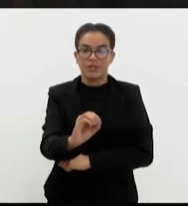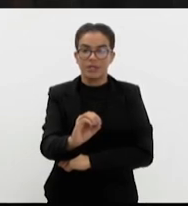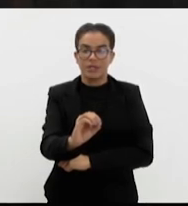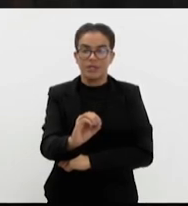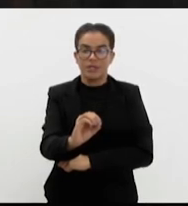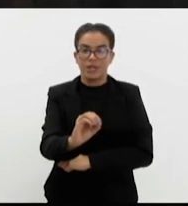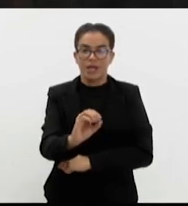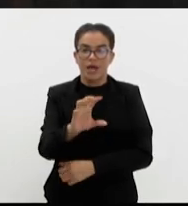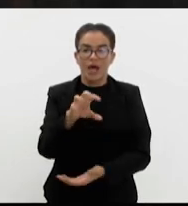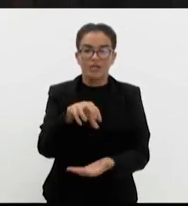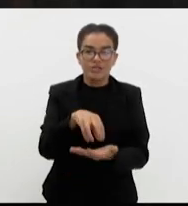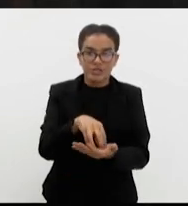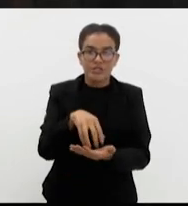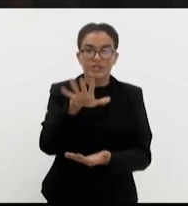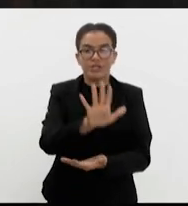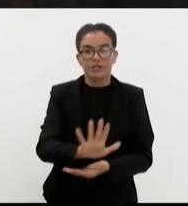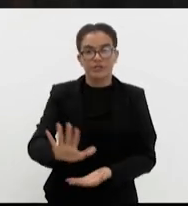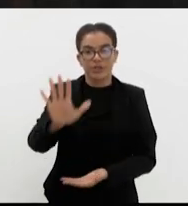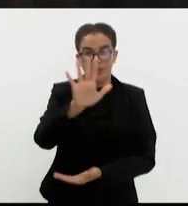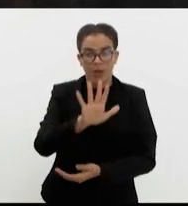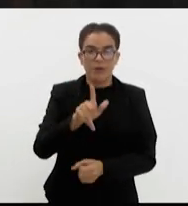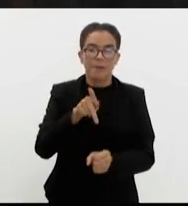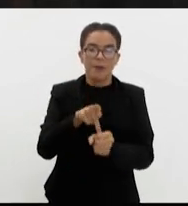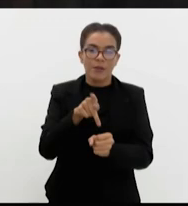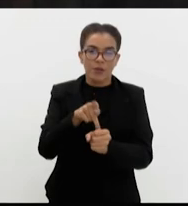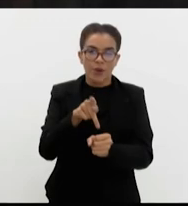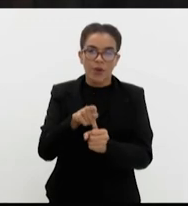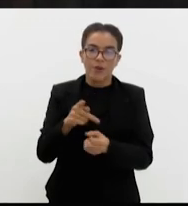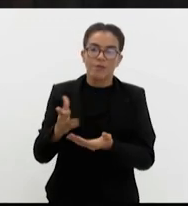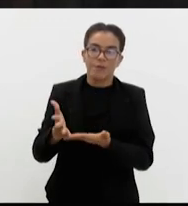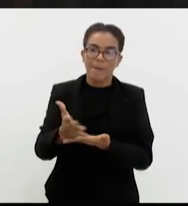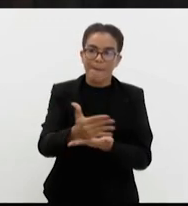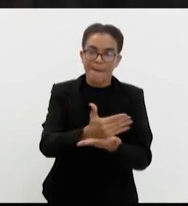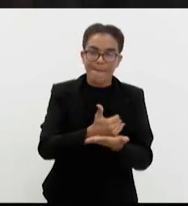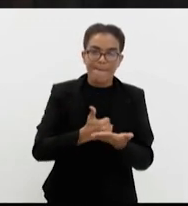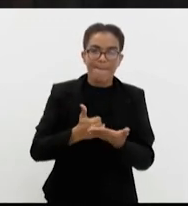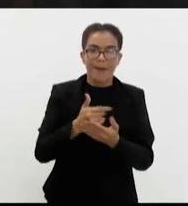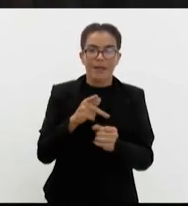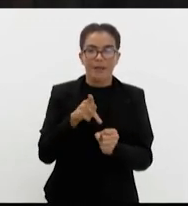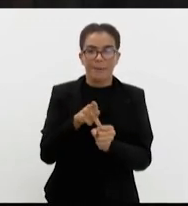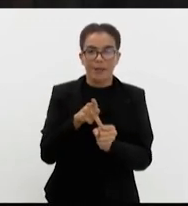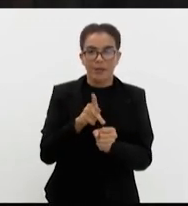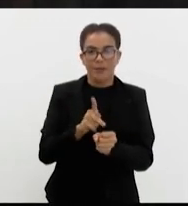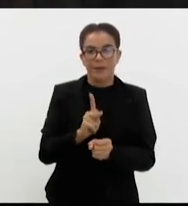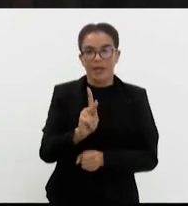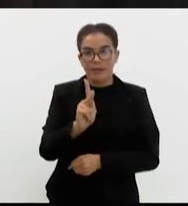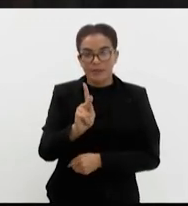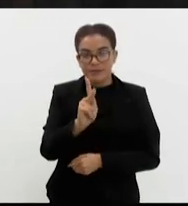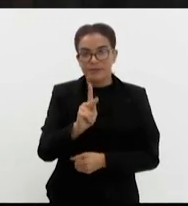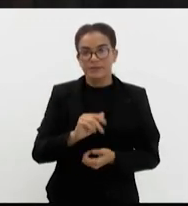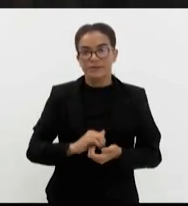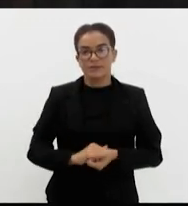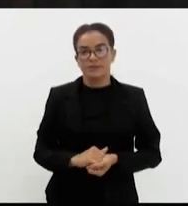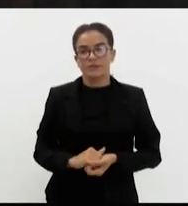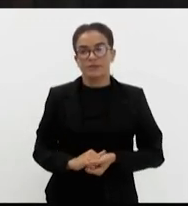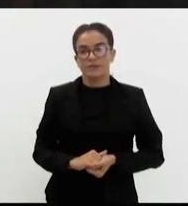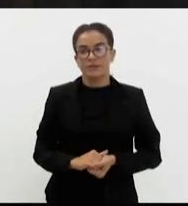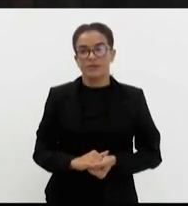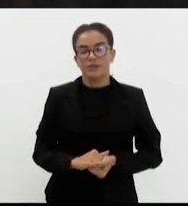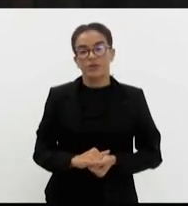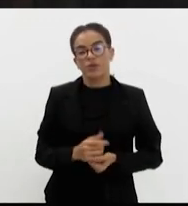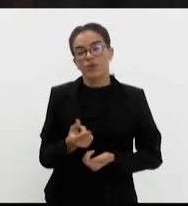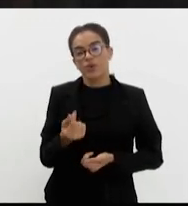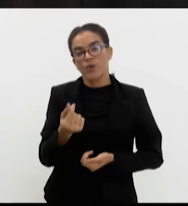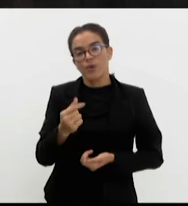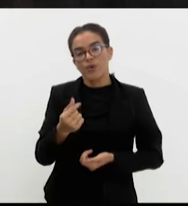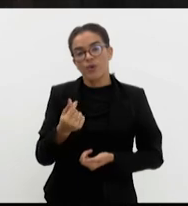nacional de petróleo recebia como preço de referência da Petrobras né o